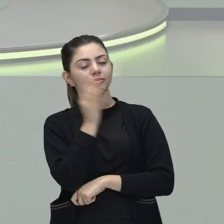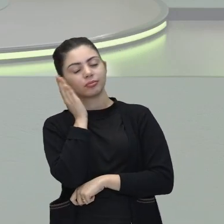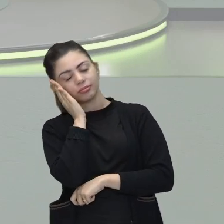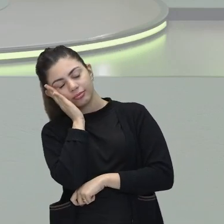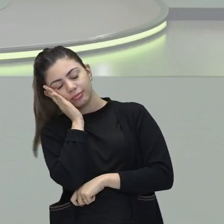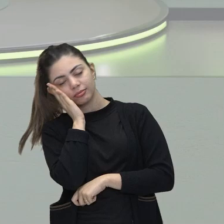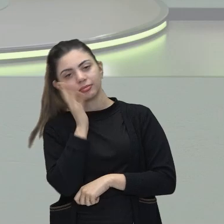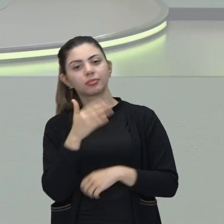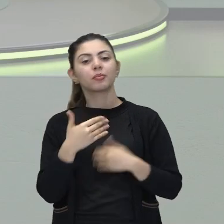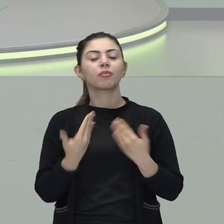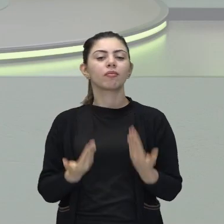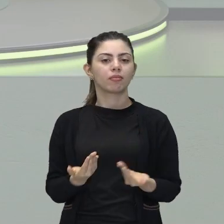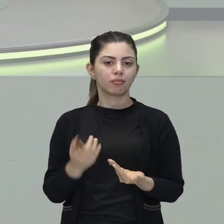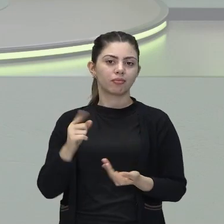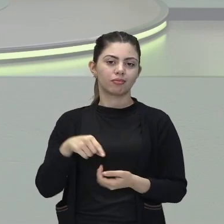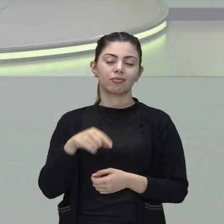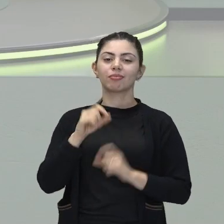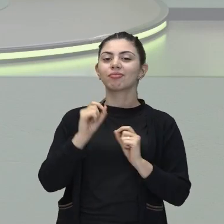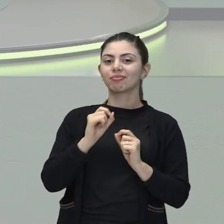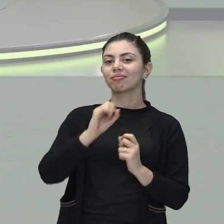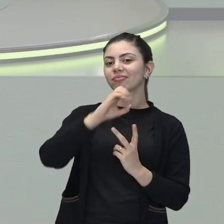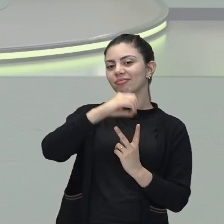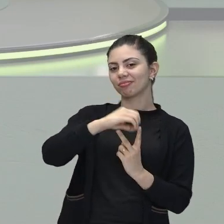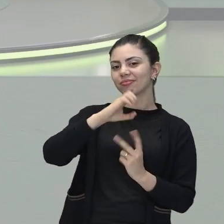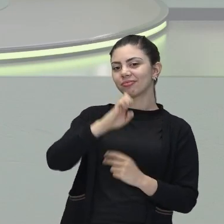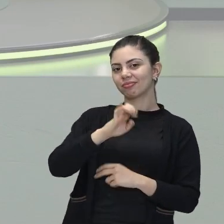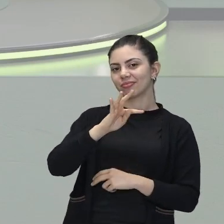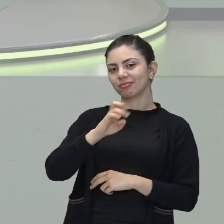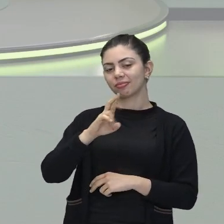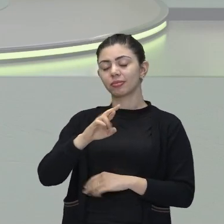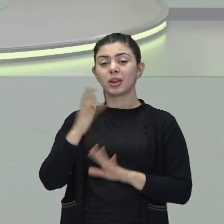esse anestésico era um éter. Antigamente as cirurgias